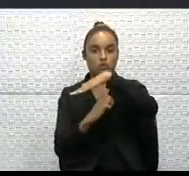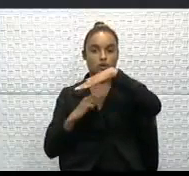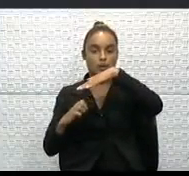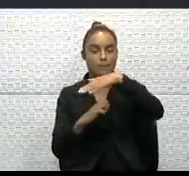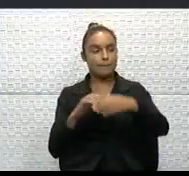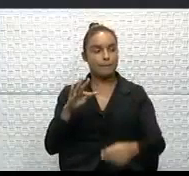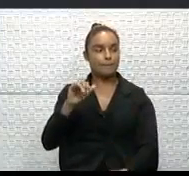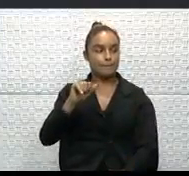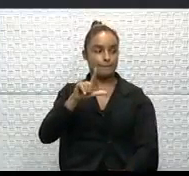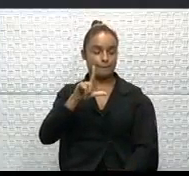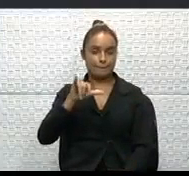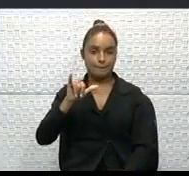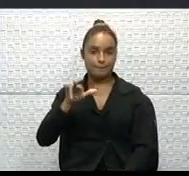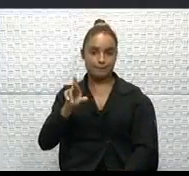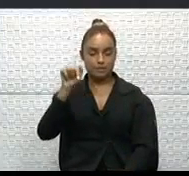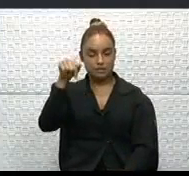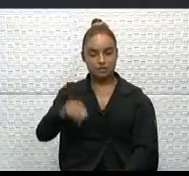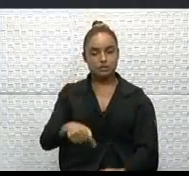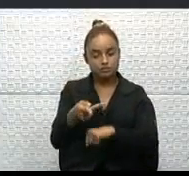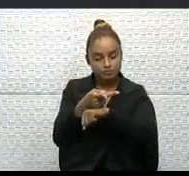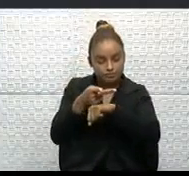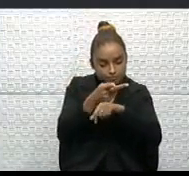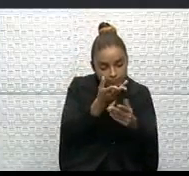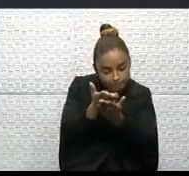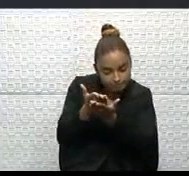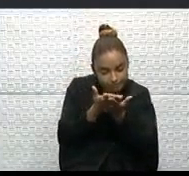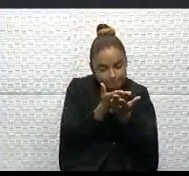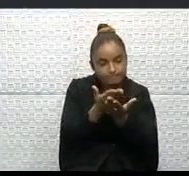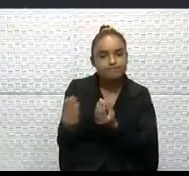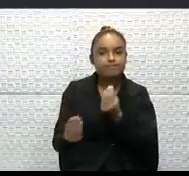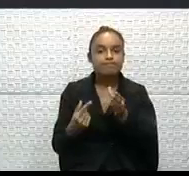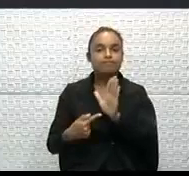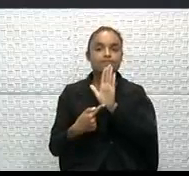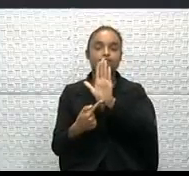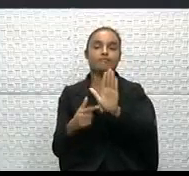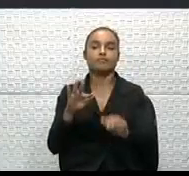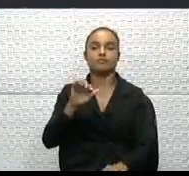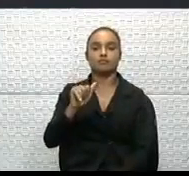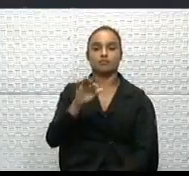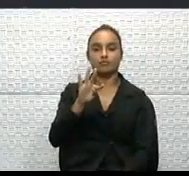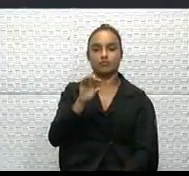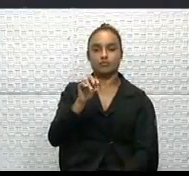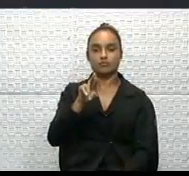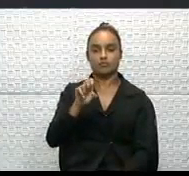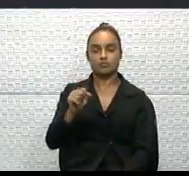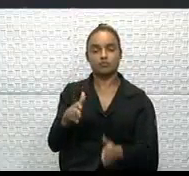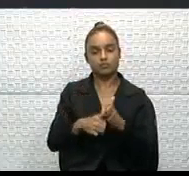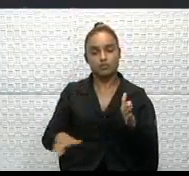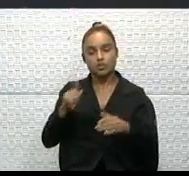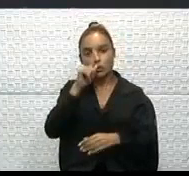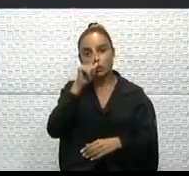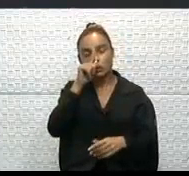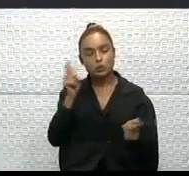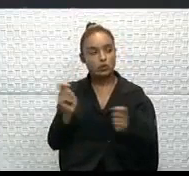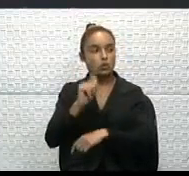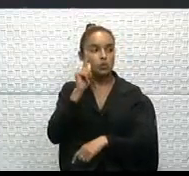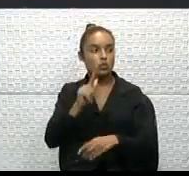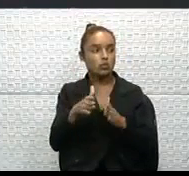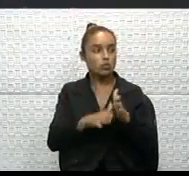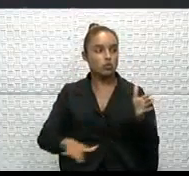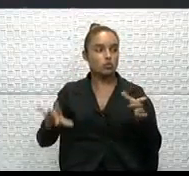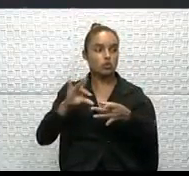Infelizmente, é algo que ocorre bastante. Procure por estudos que mostram como fatores de risco podem se combinar e até se